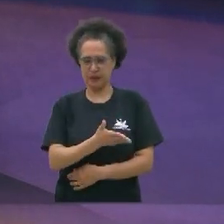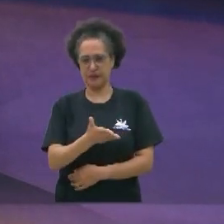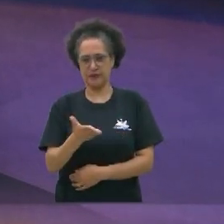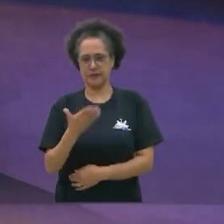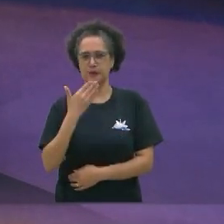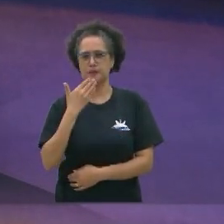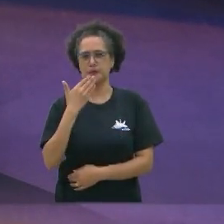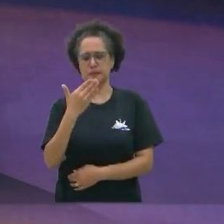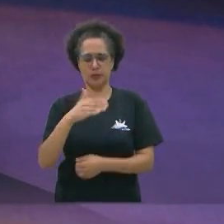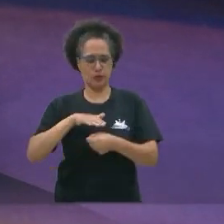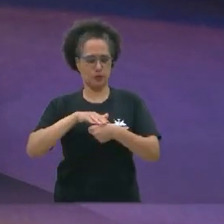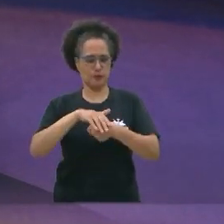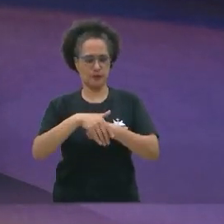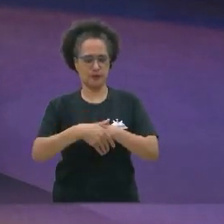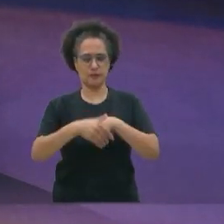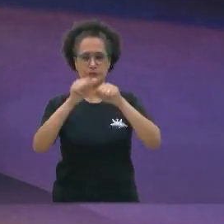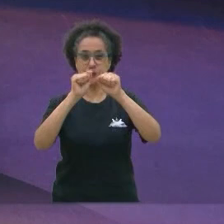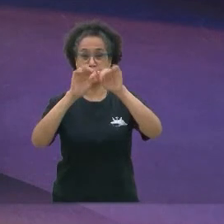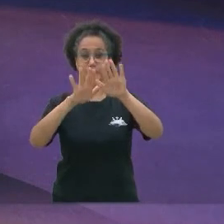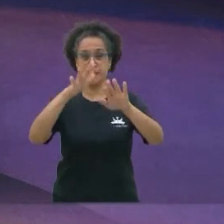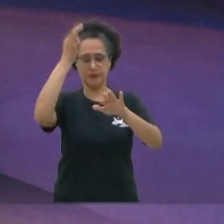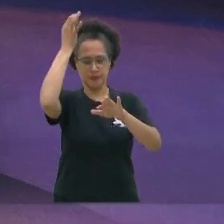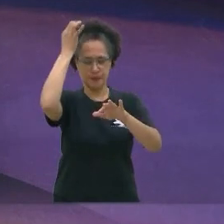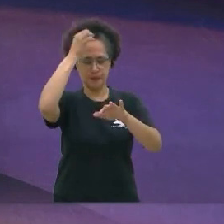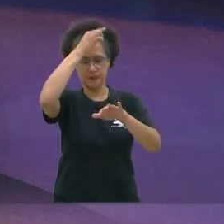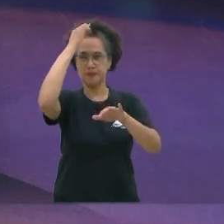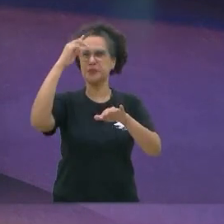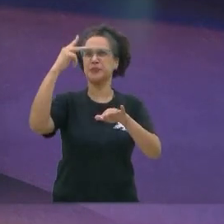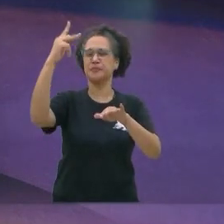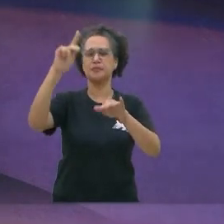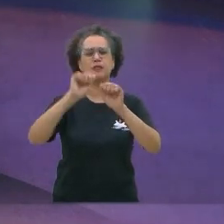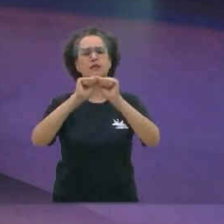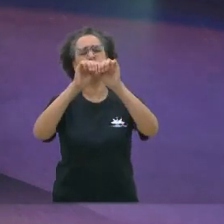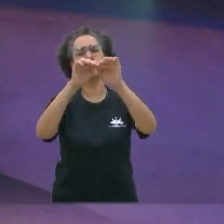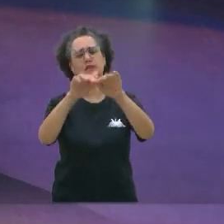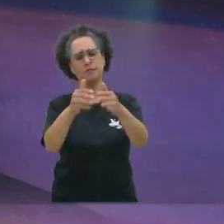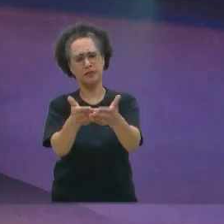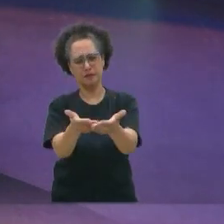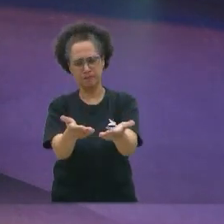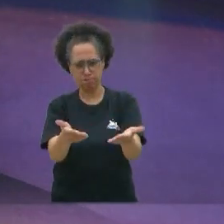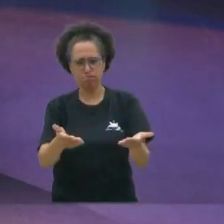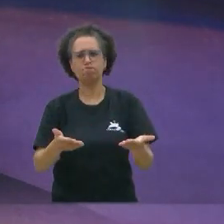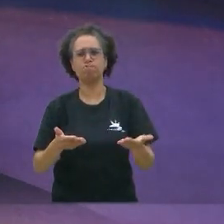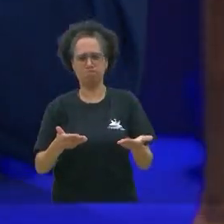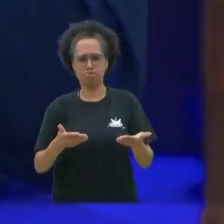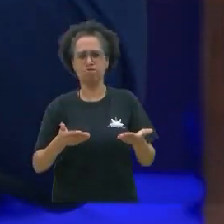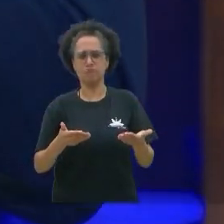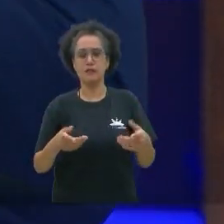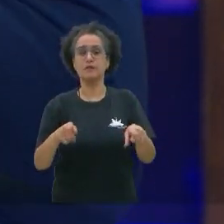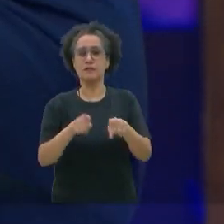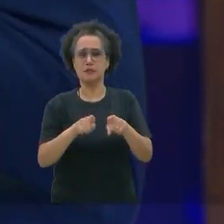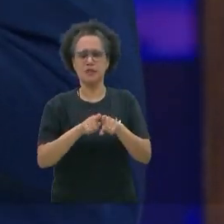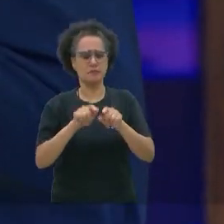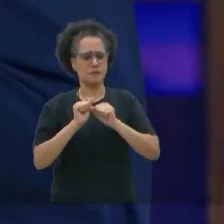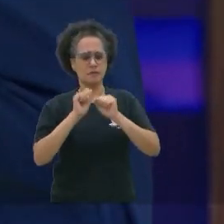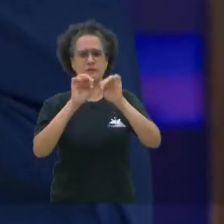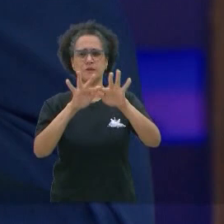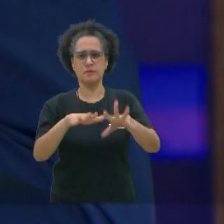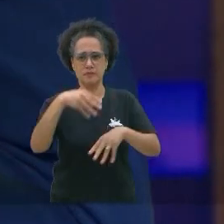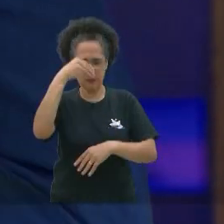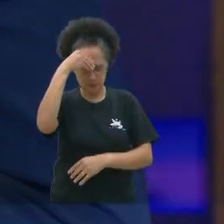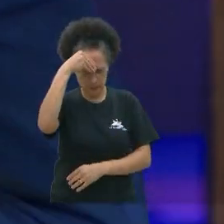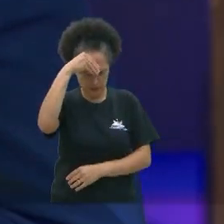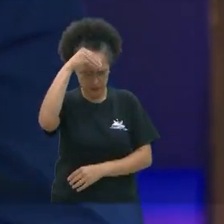pedindo que a graça do teu Espírito Santo seja derramada sobre ele. Que foi derramada tantas vezes no